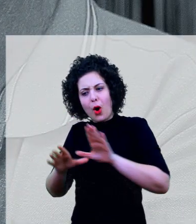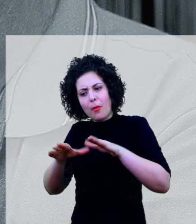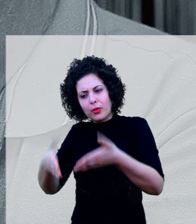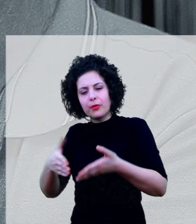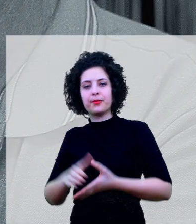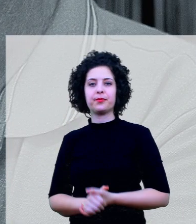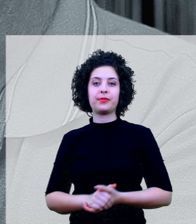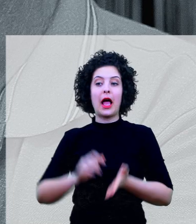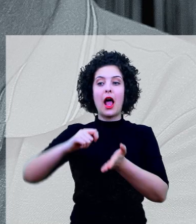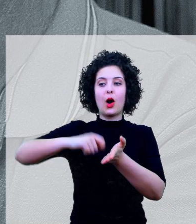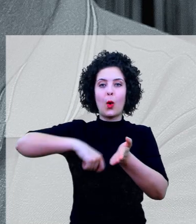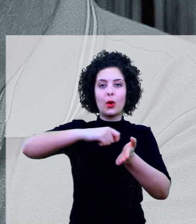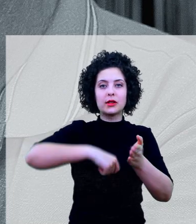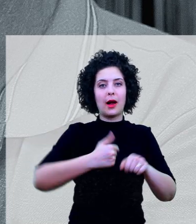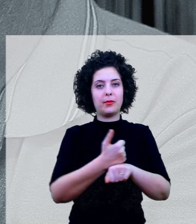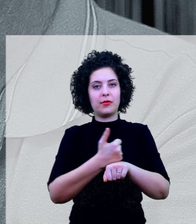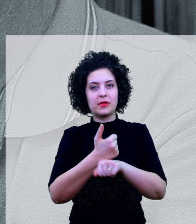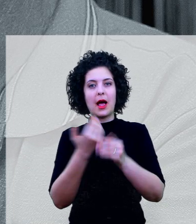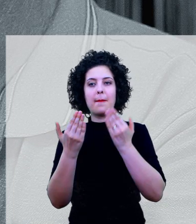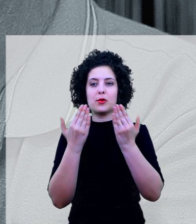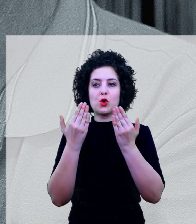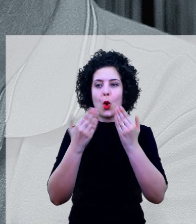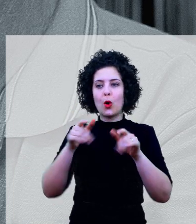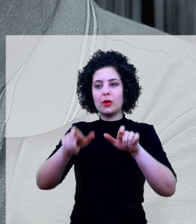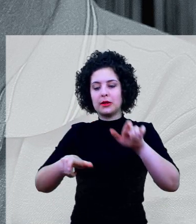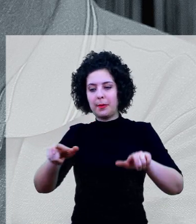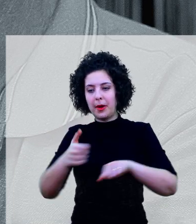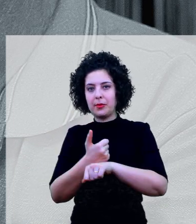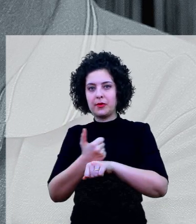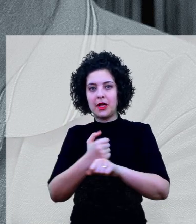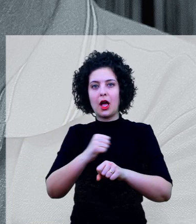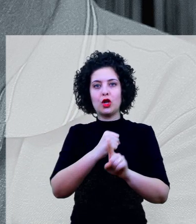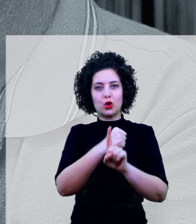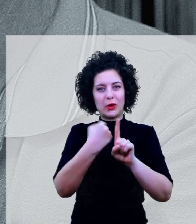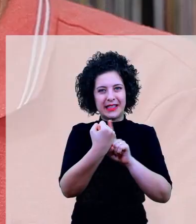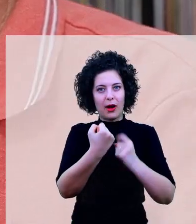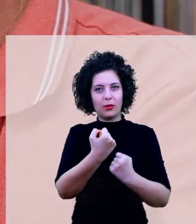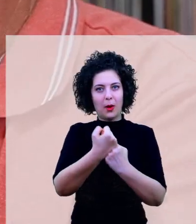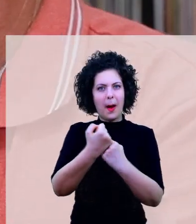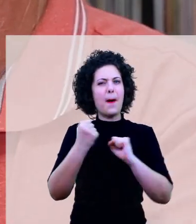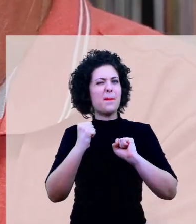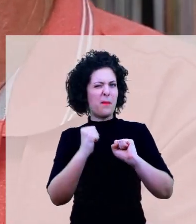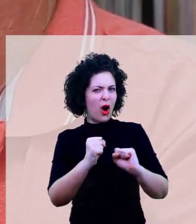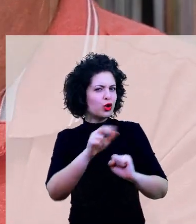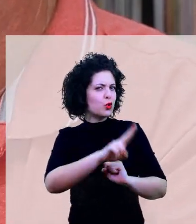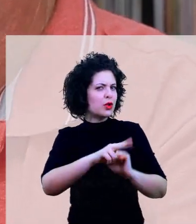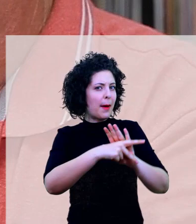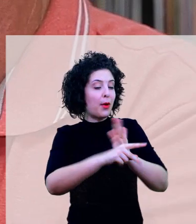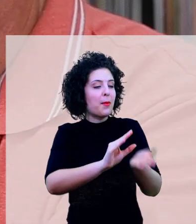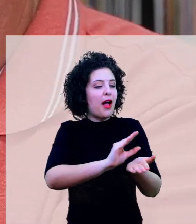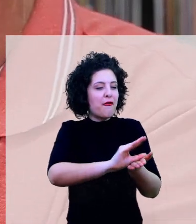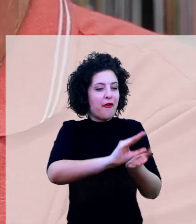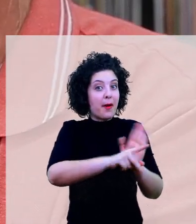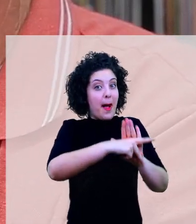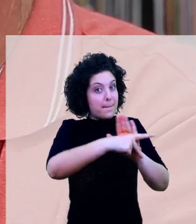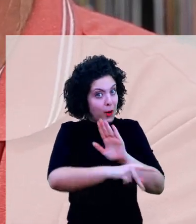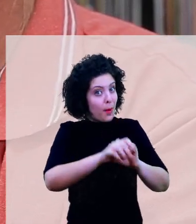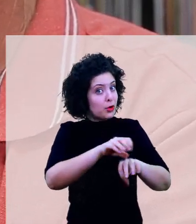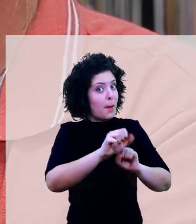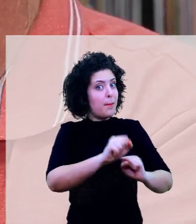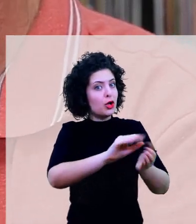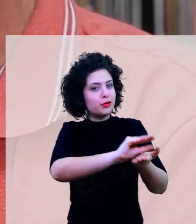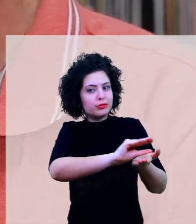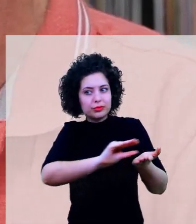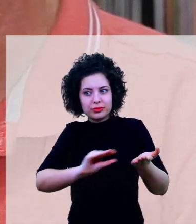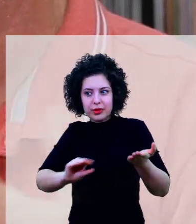de psicólogos e de assistentes sociais podem ser feitas com recursos da educação? A questão das verbas, ela de fato precisa de uma